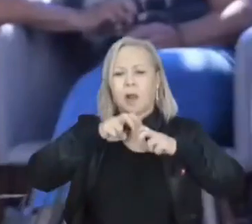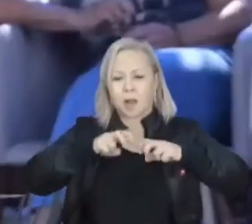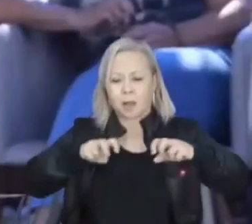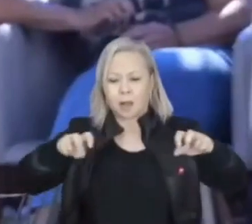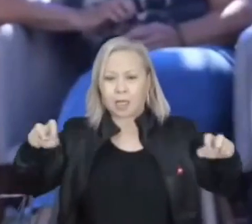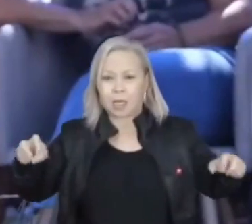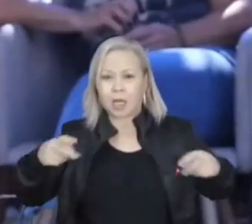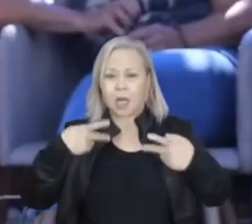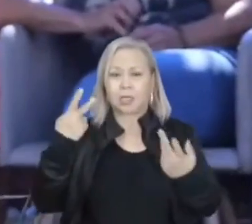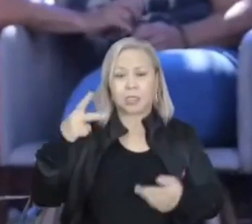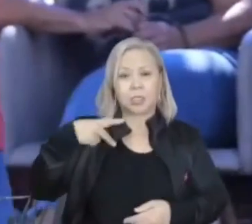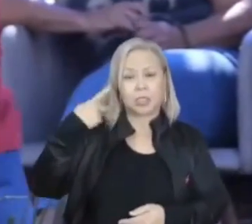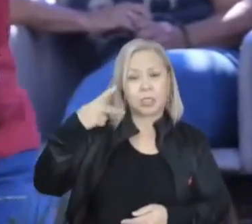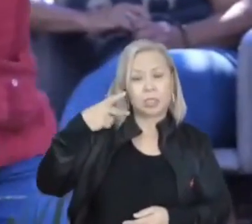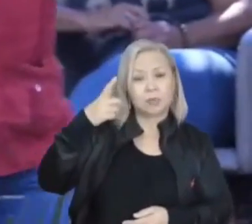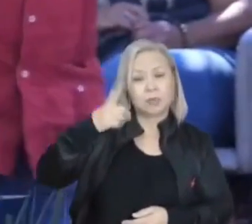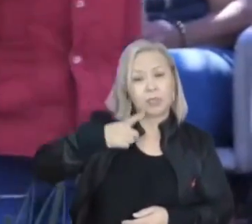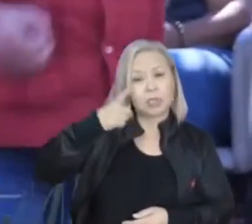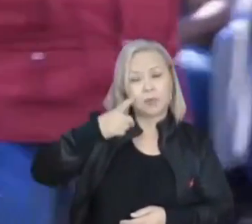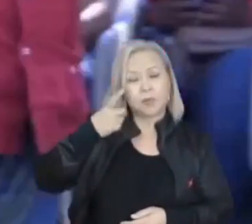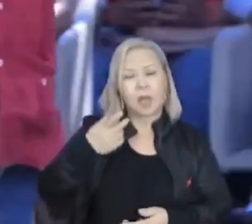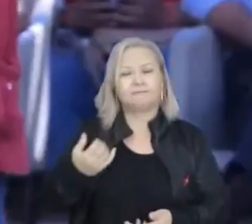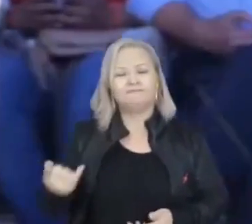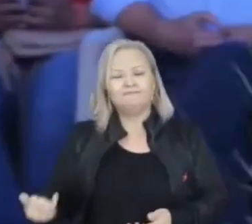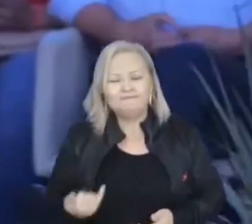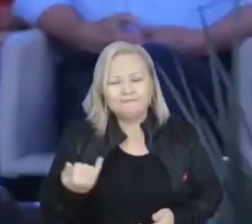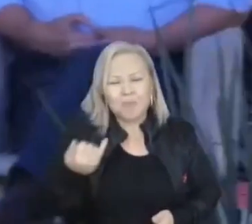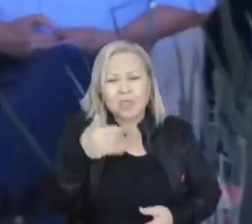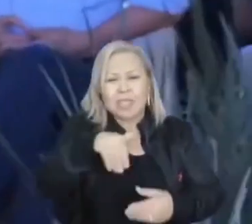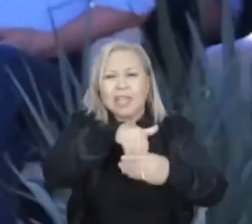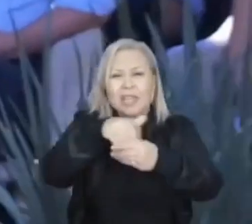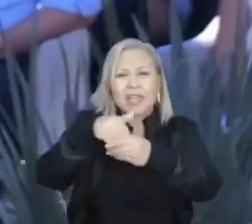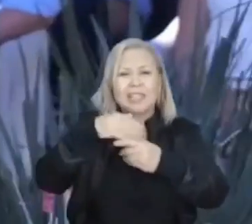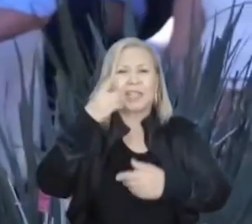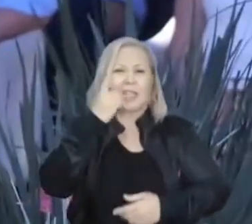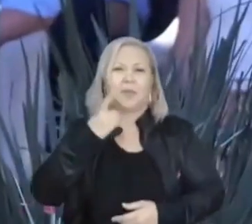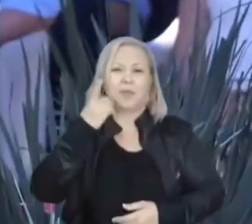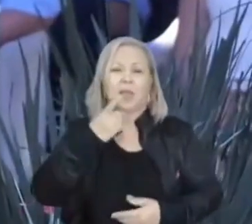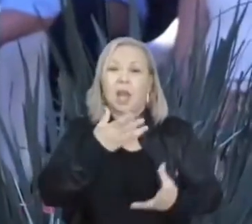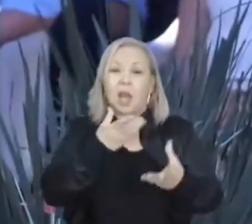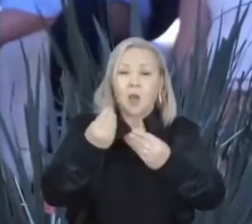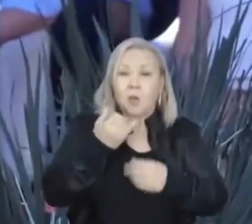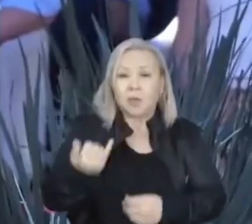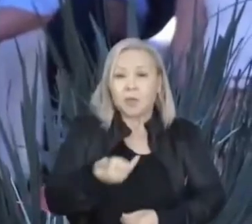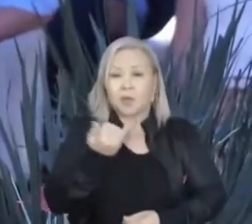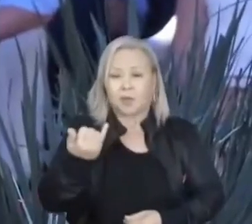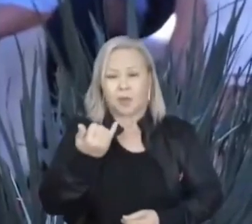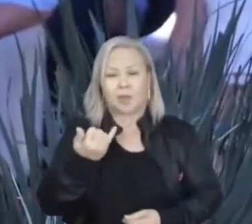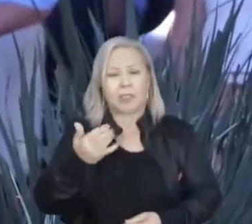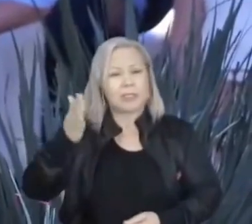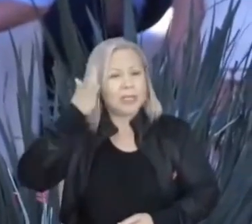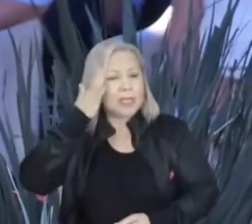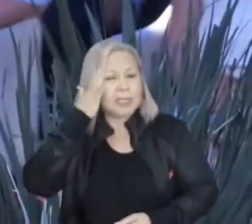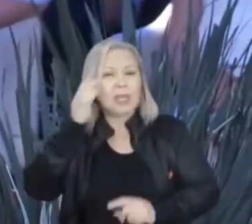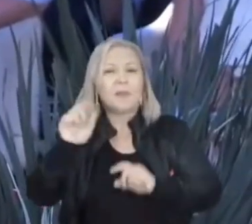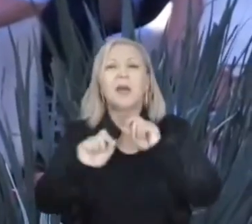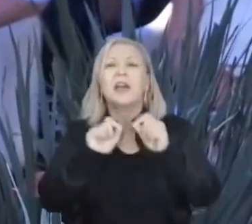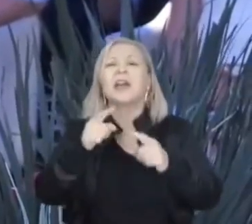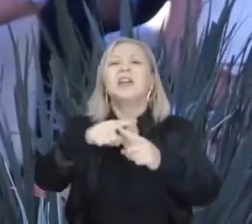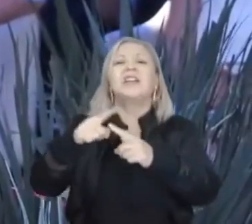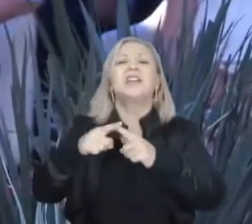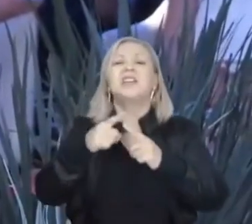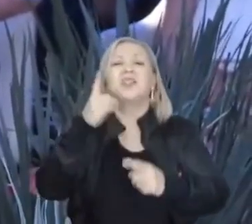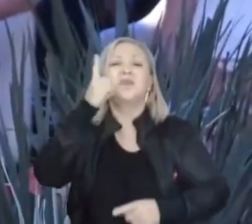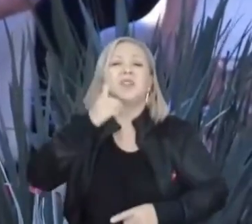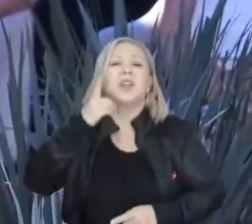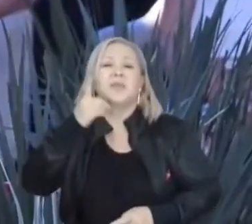É muito importante a gente eleger deputado, mas muito importante a gente saber que tipo de deputado ou